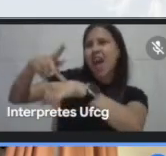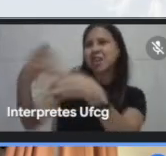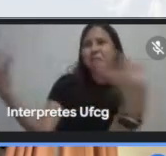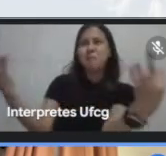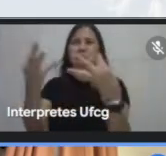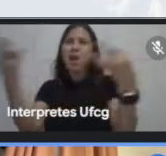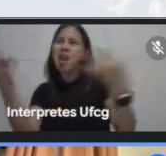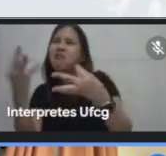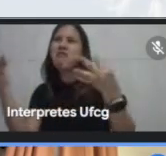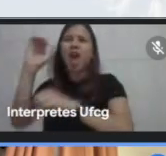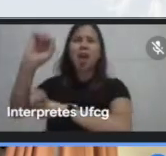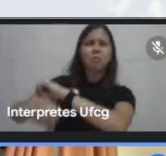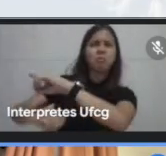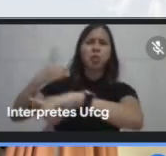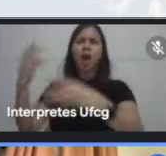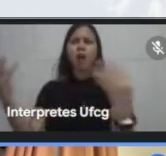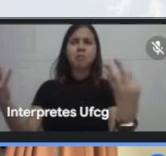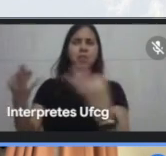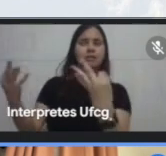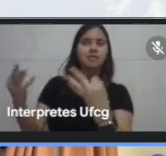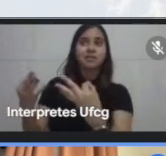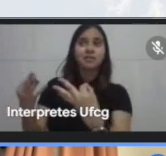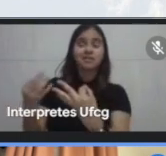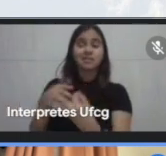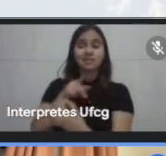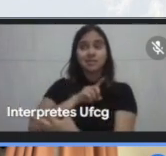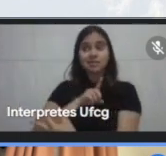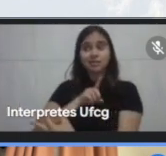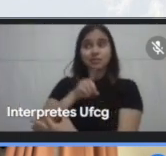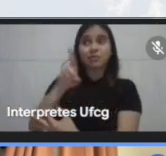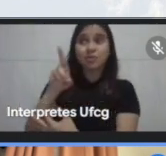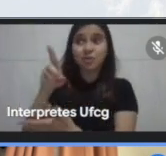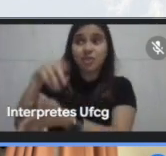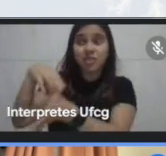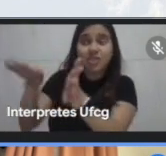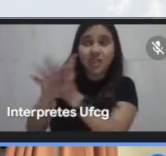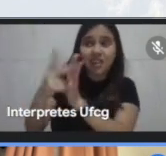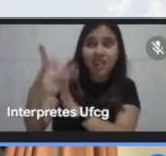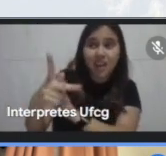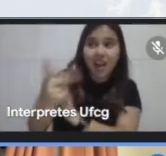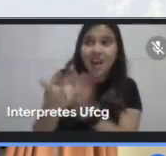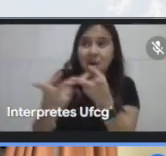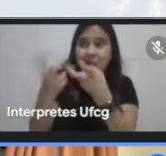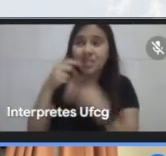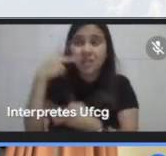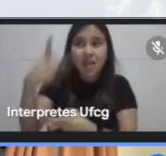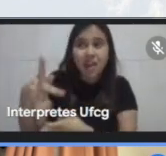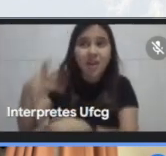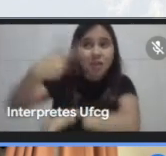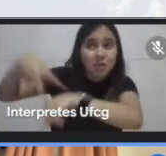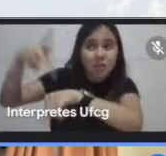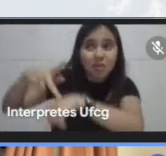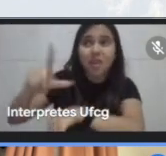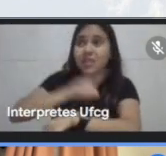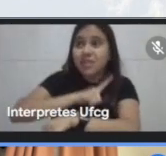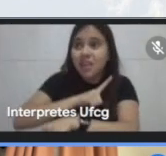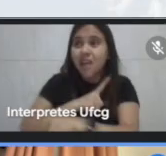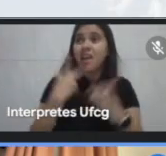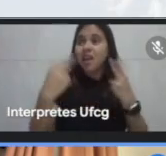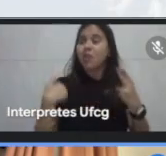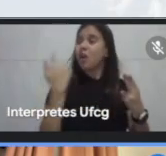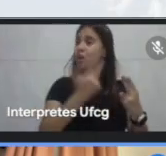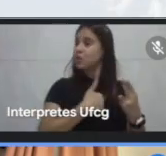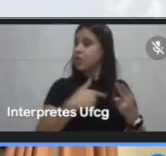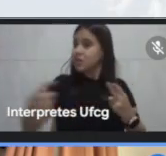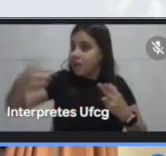problemas, é um país desenvolvido e tudo mais. Mas chegando lá, a gente acaba se deparando que eles passam por problemas muito semelhantes aos nossos, mesmo tendo muito